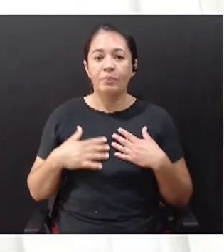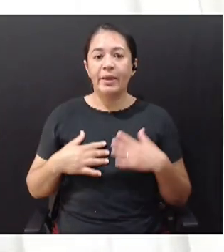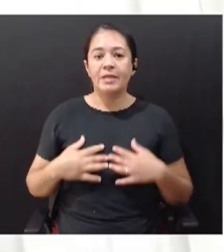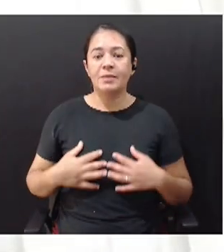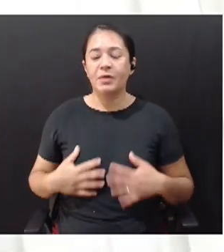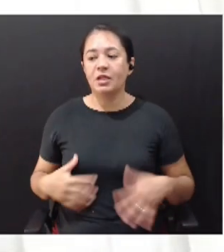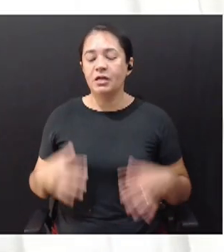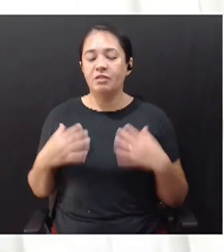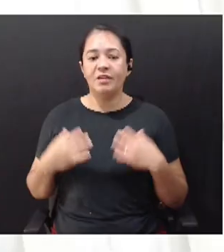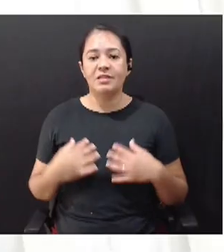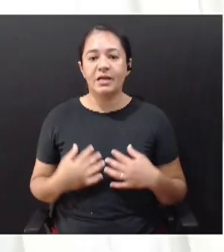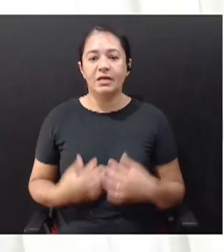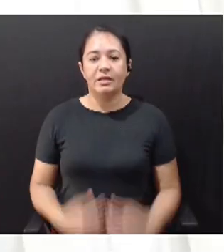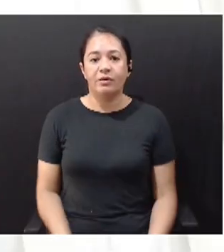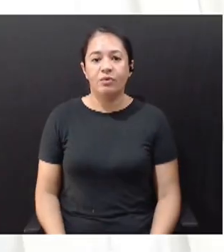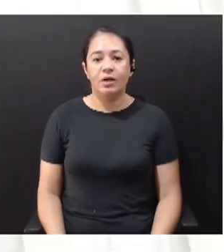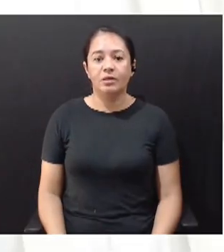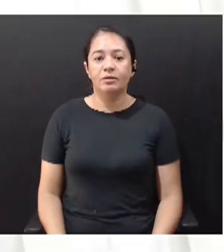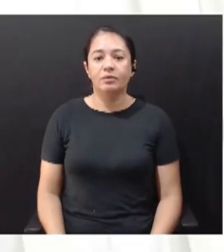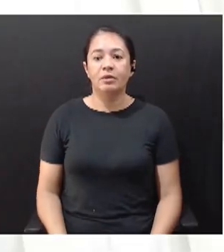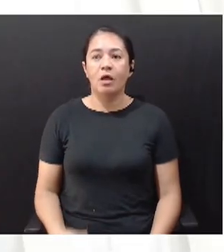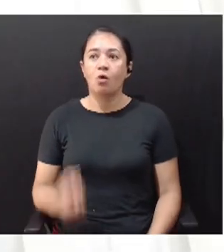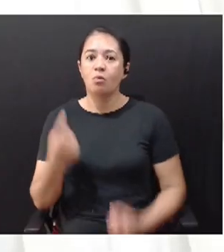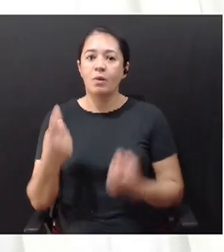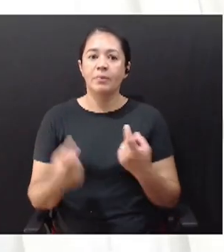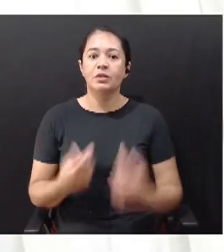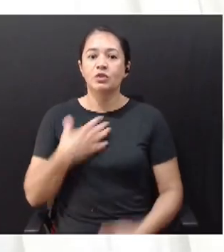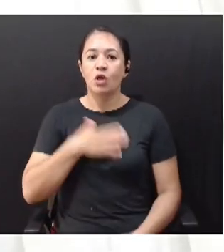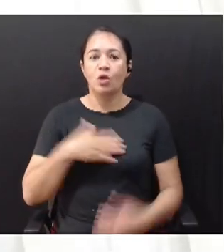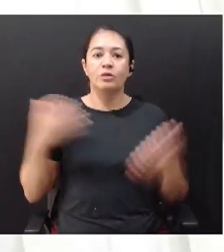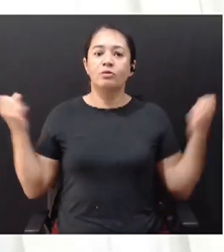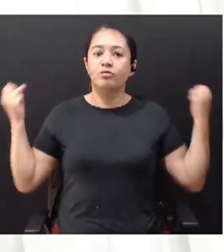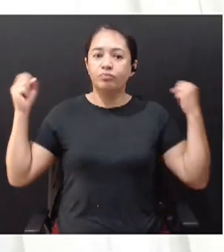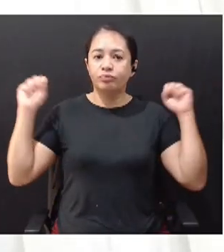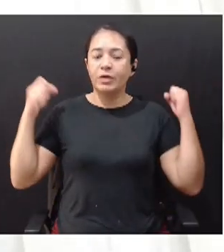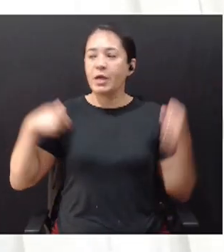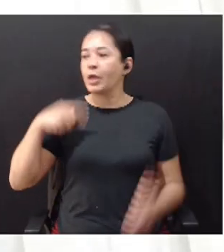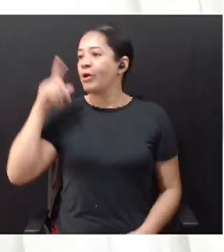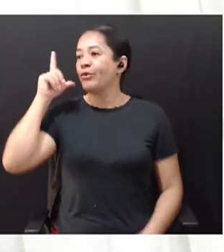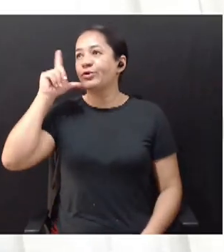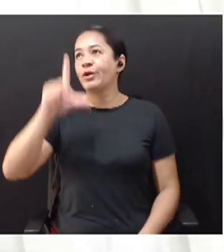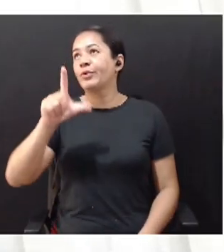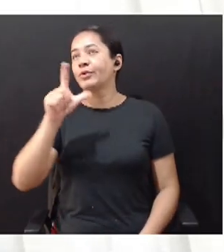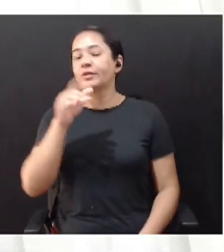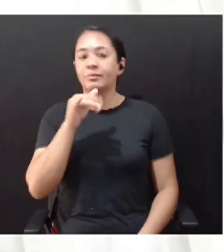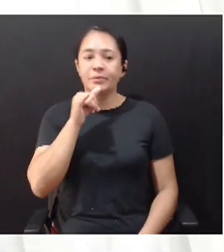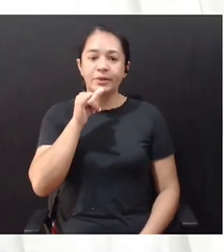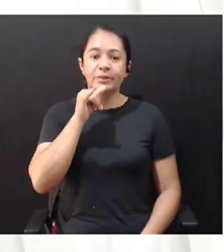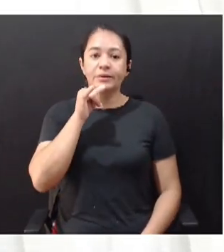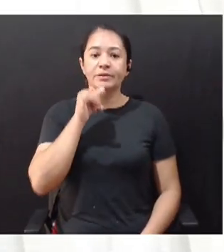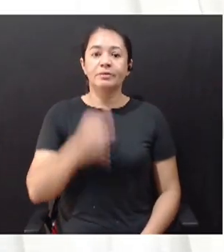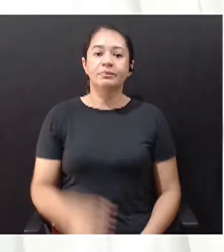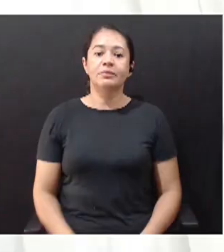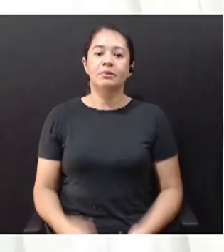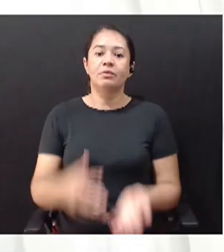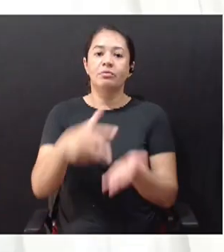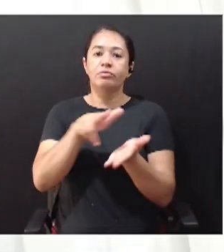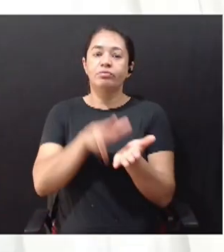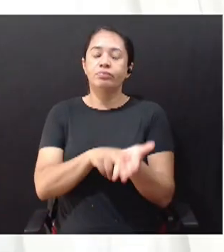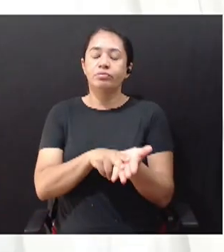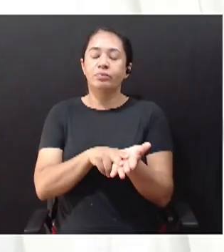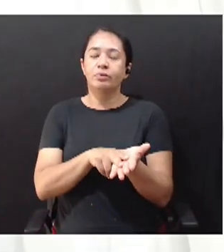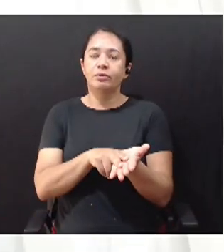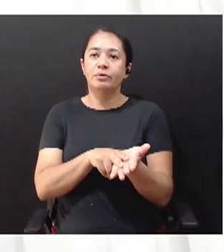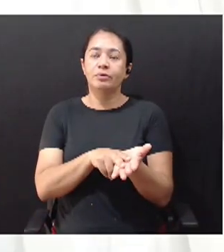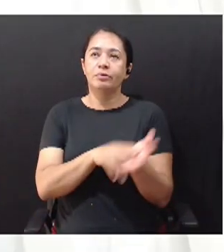fazendo atividades, sim. né? Então, assim, Dani, eu não consigo, por exemplo, deitar num final de semana e ver um